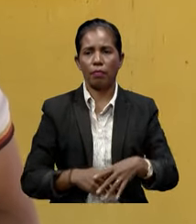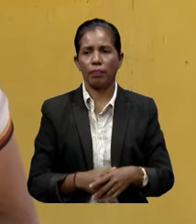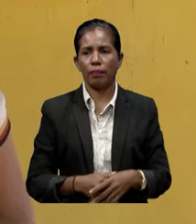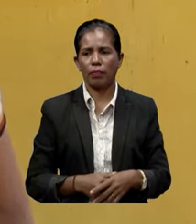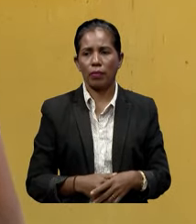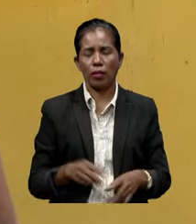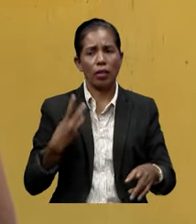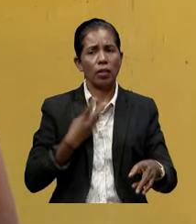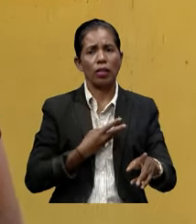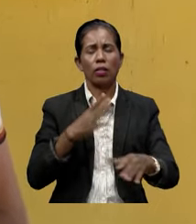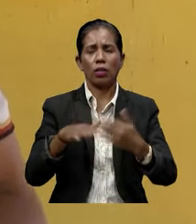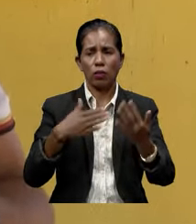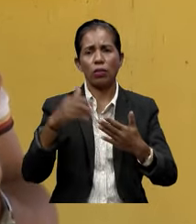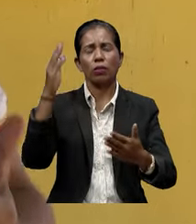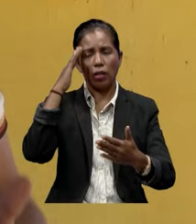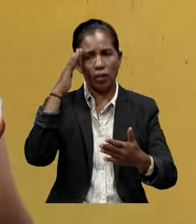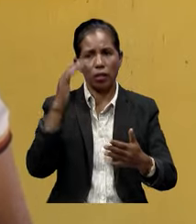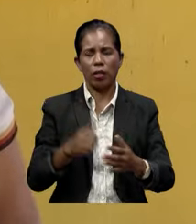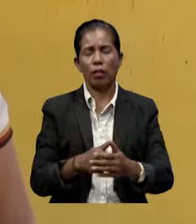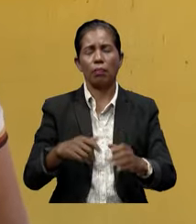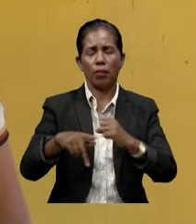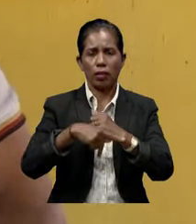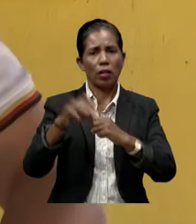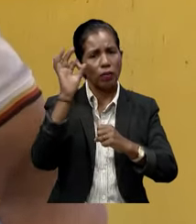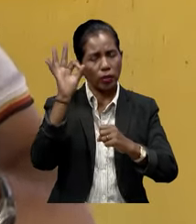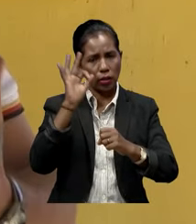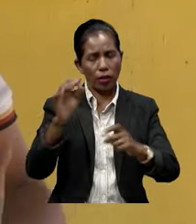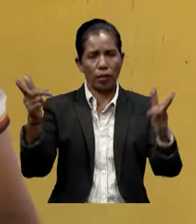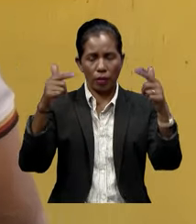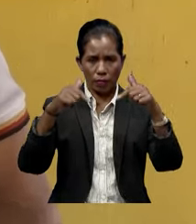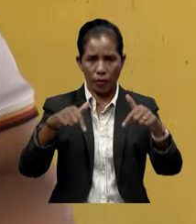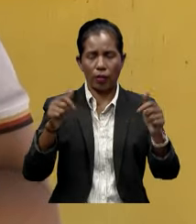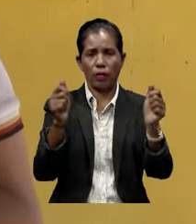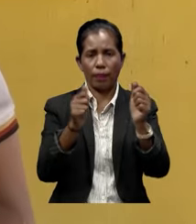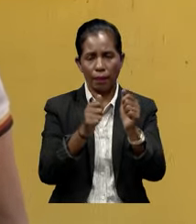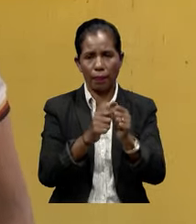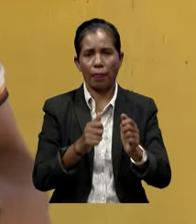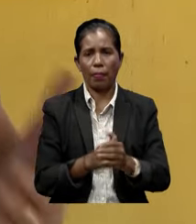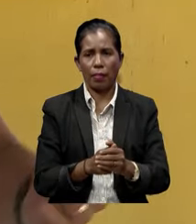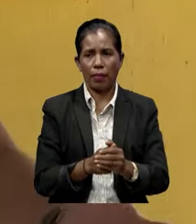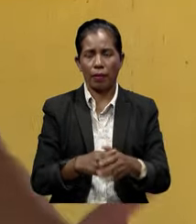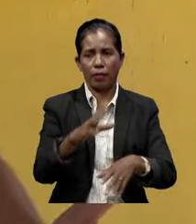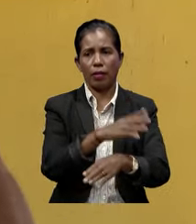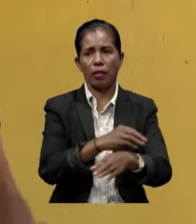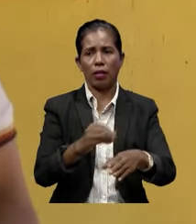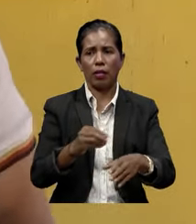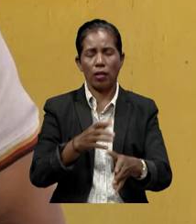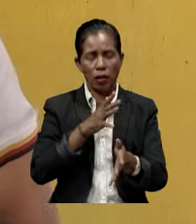E tudo já tem. Para quem mais anusar? CNRT mais anusar?